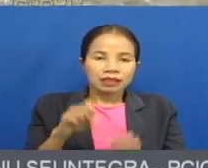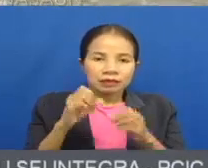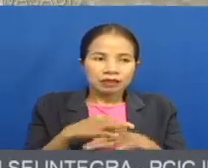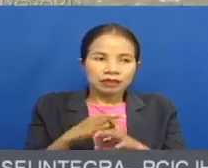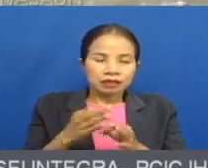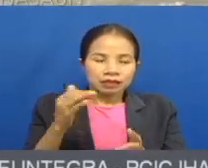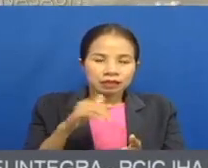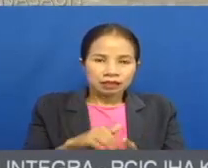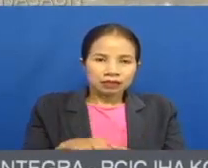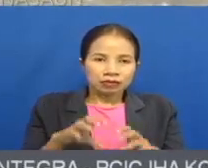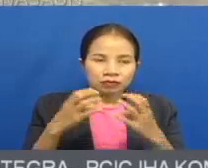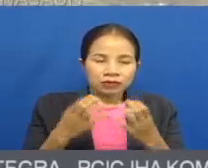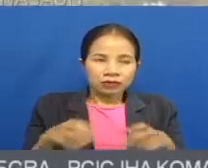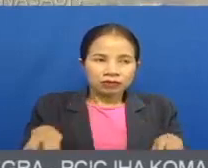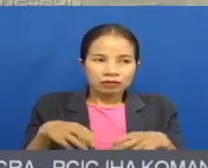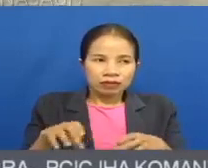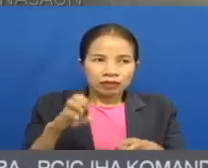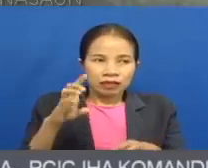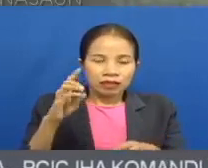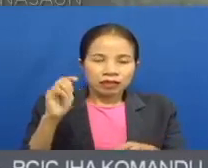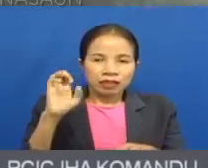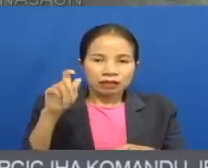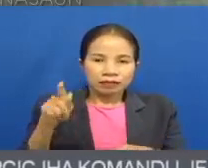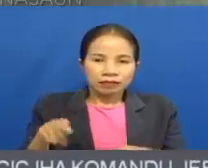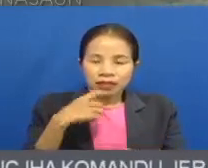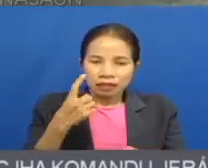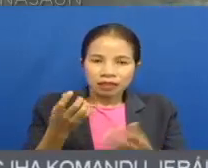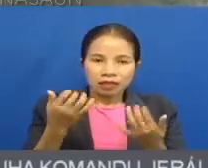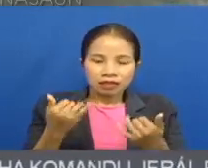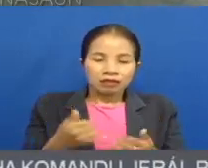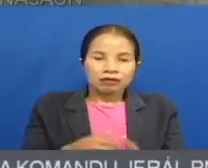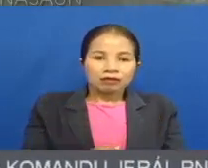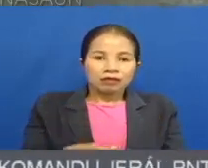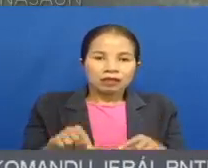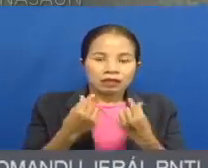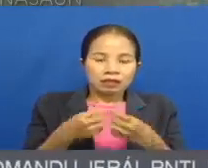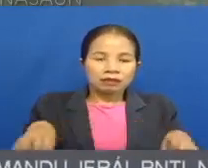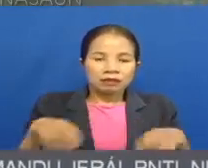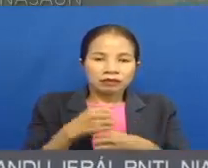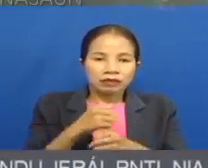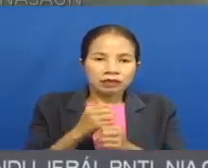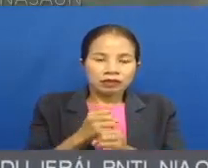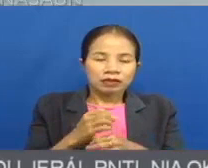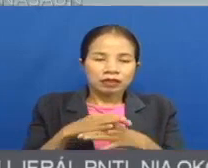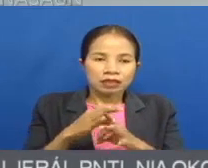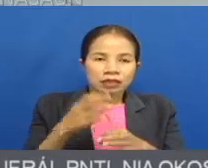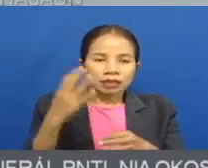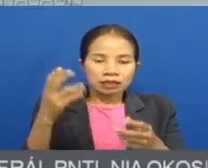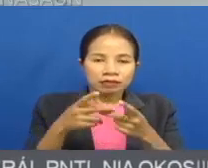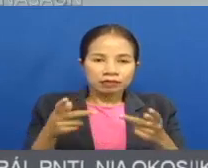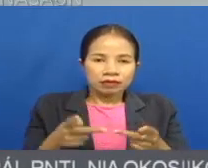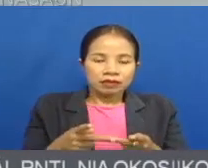normalizar. Comissário técnico EDTLP sublinha orasne parte técnico alohela levantamento e terreno